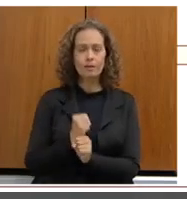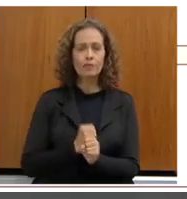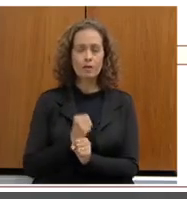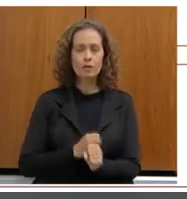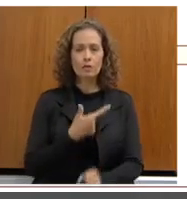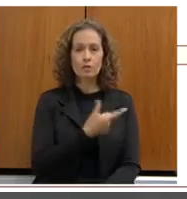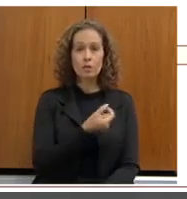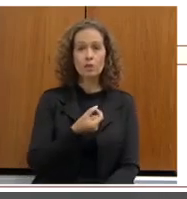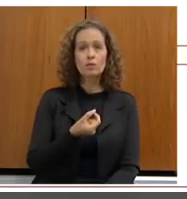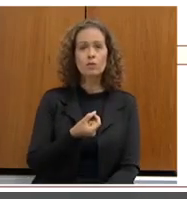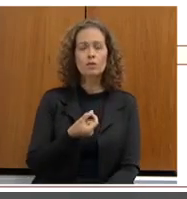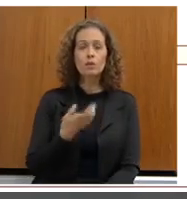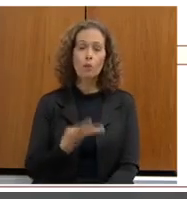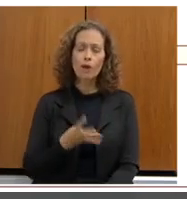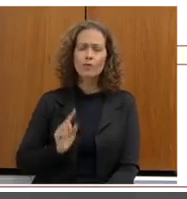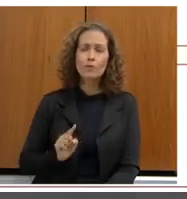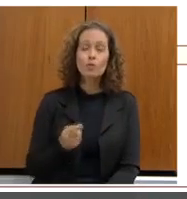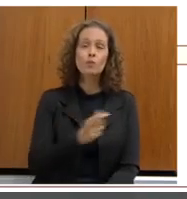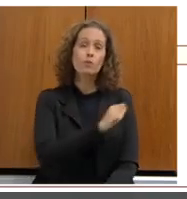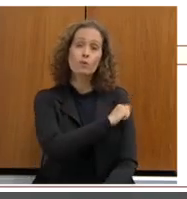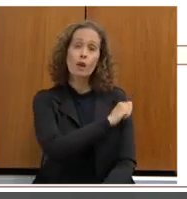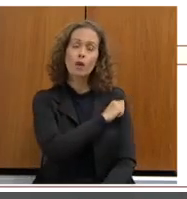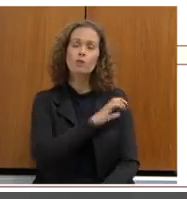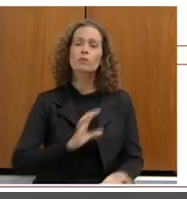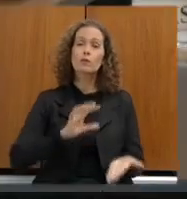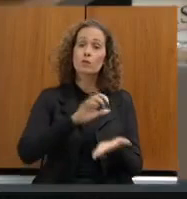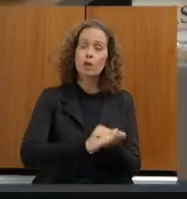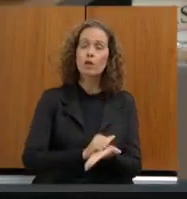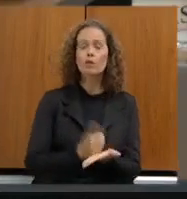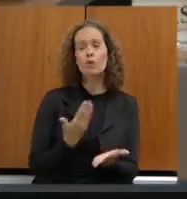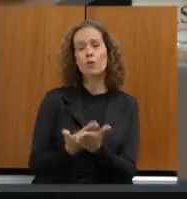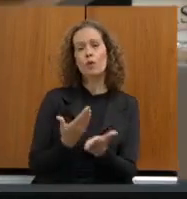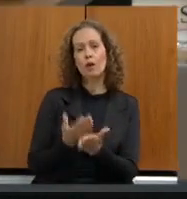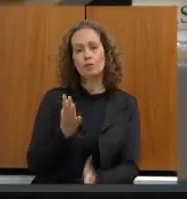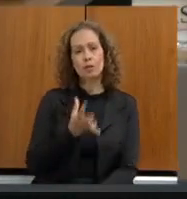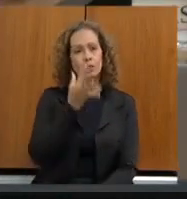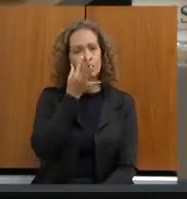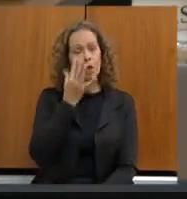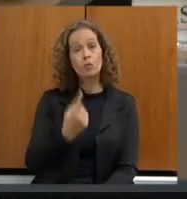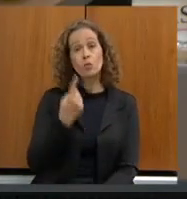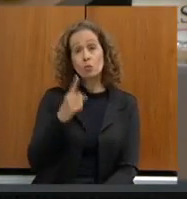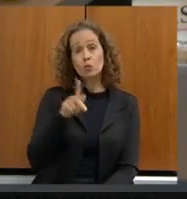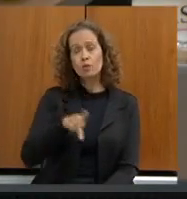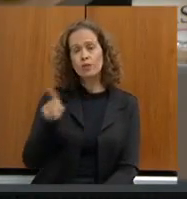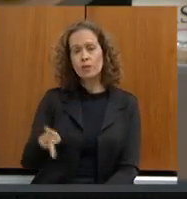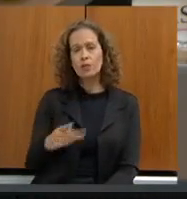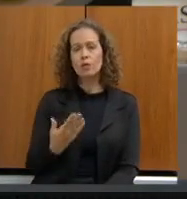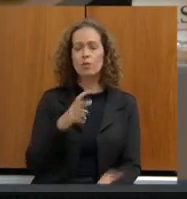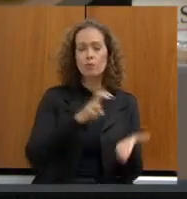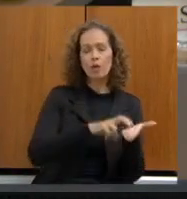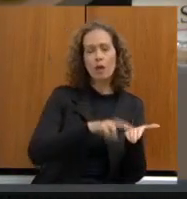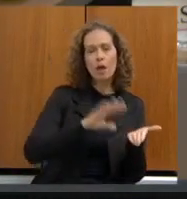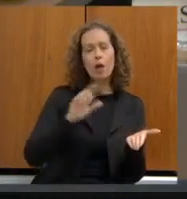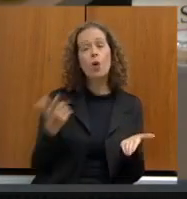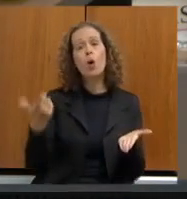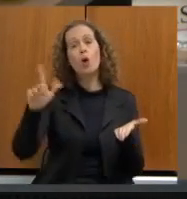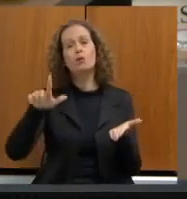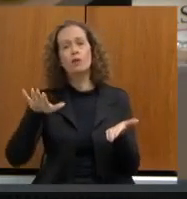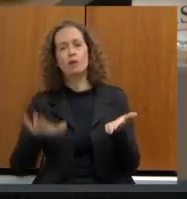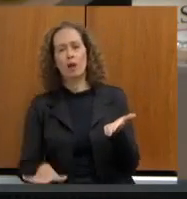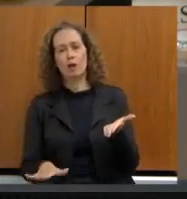204 mil alunos matriculados com aula presencial e como um professor por turma então a gente evoluiu ainda